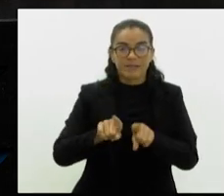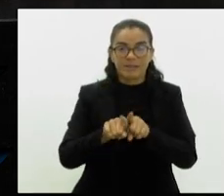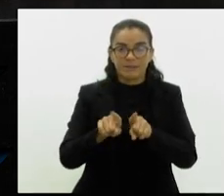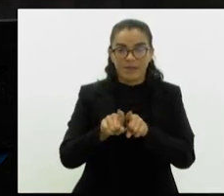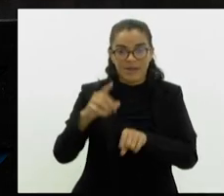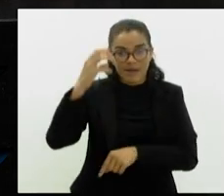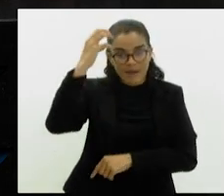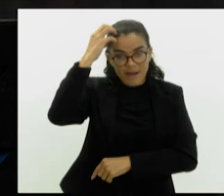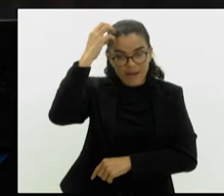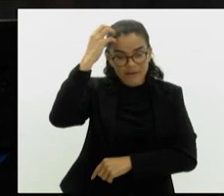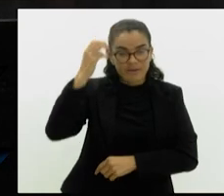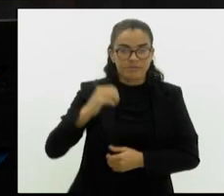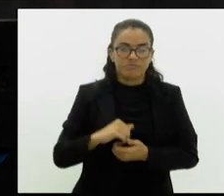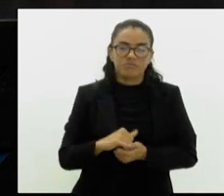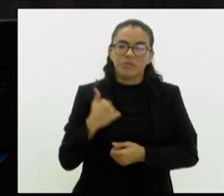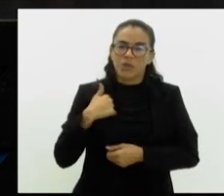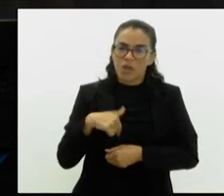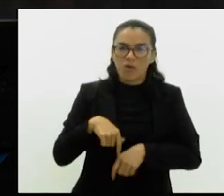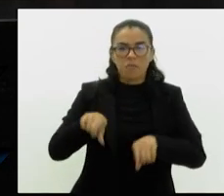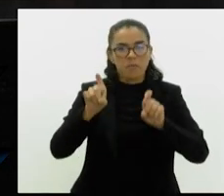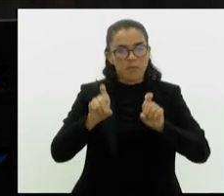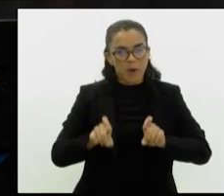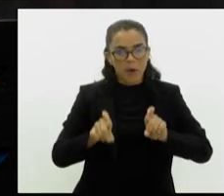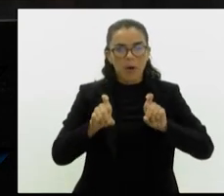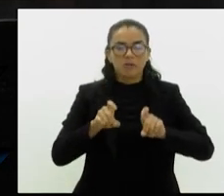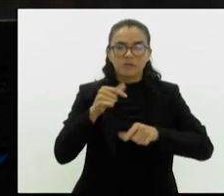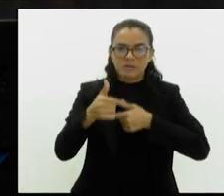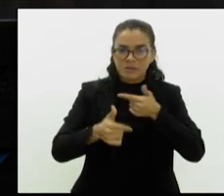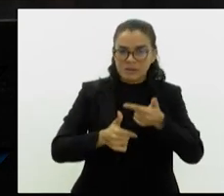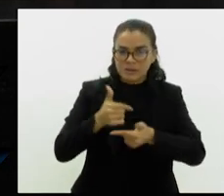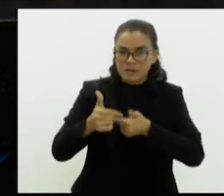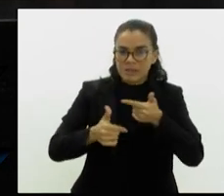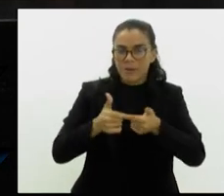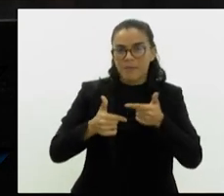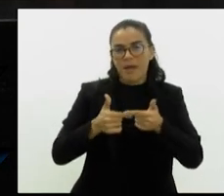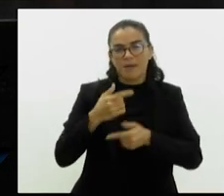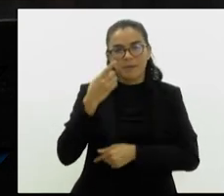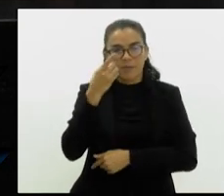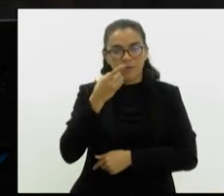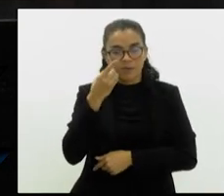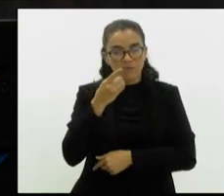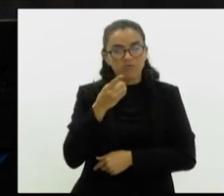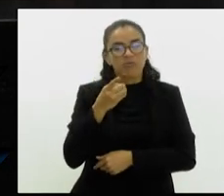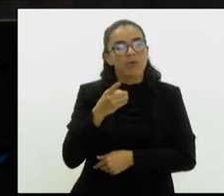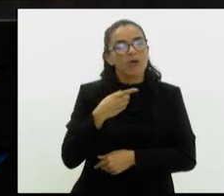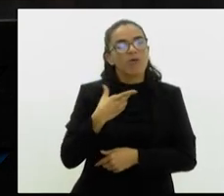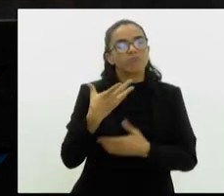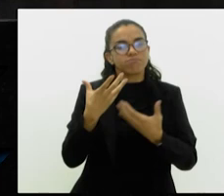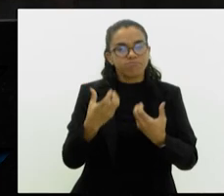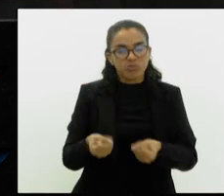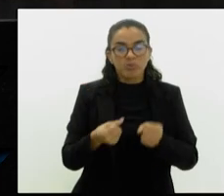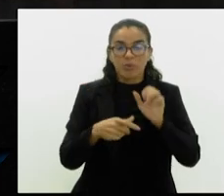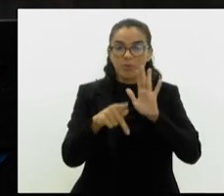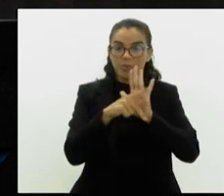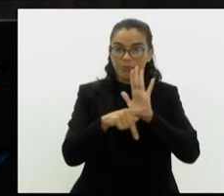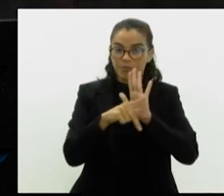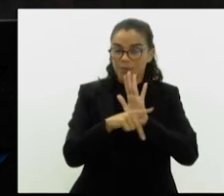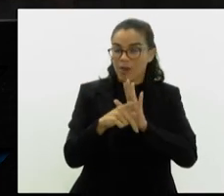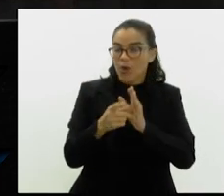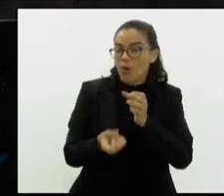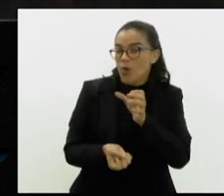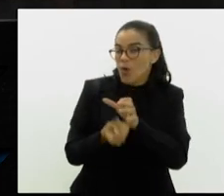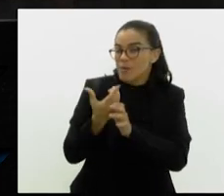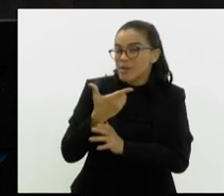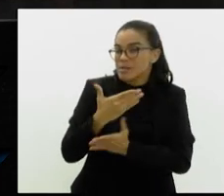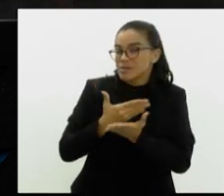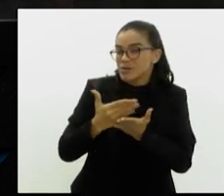assumi o meu mandato Eu venho acompanhando eh um programa que Quando nasceu em 2016 e